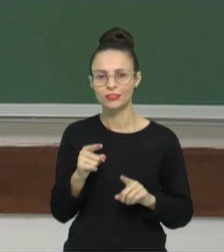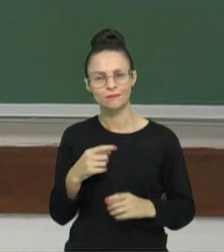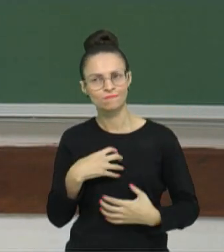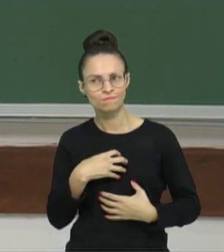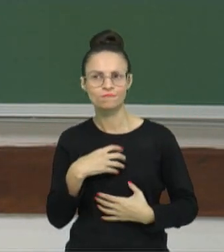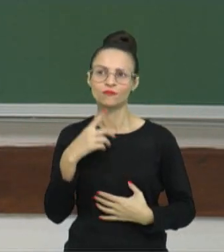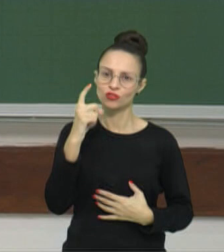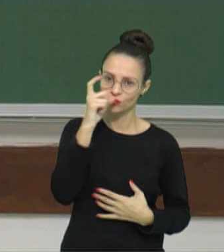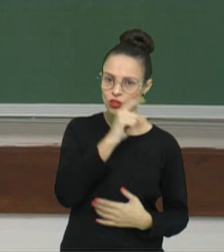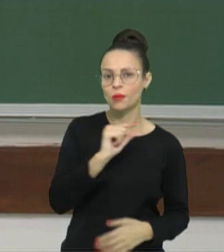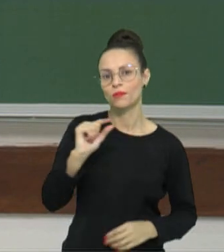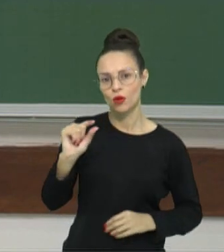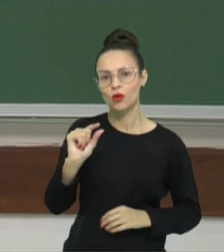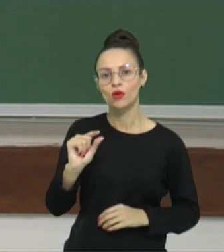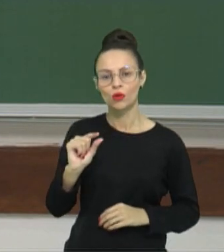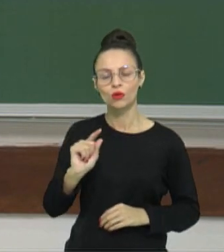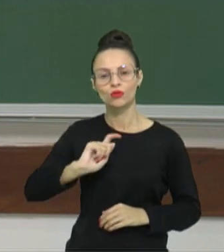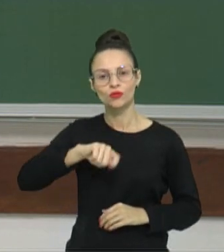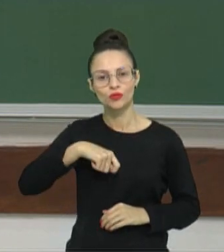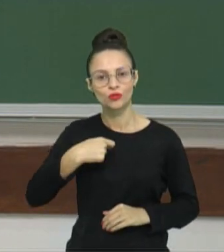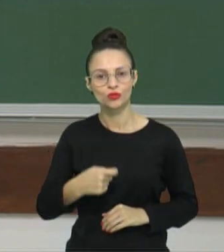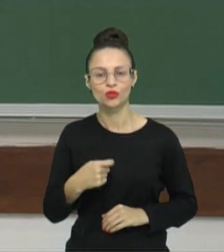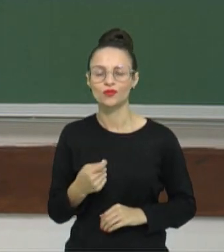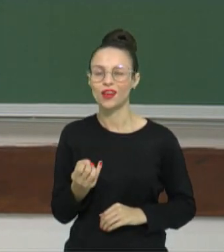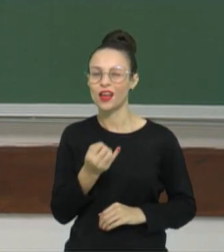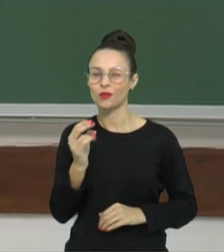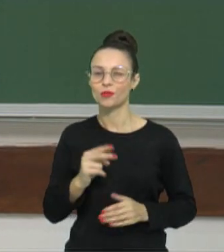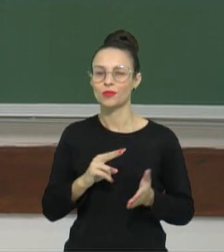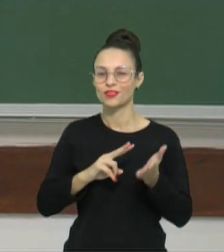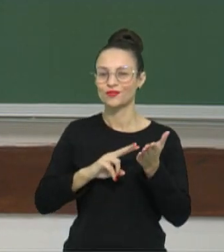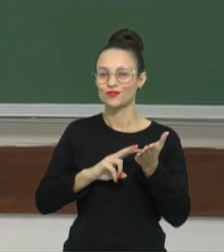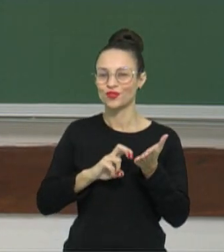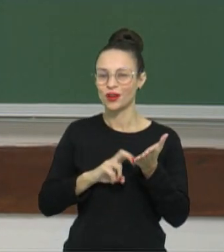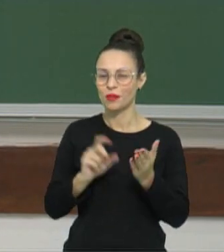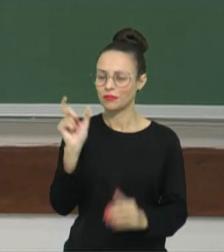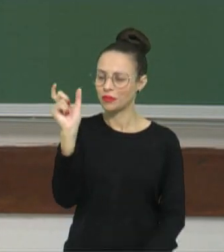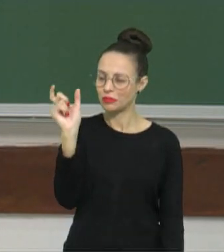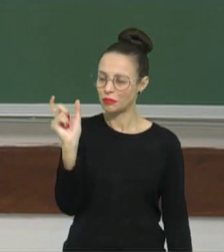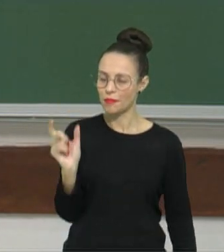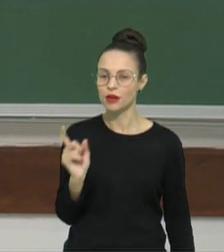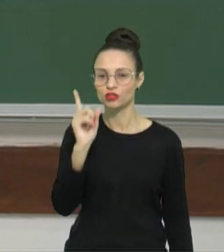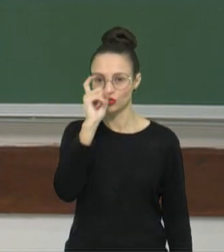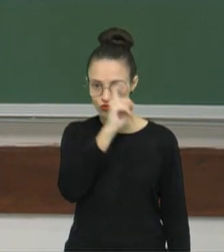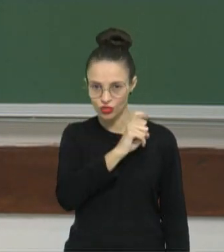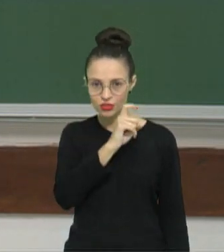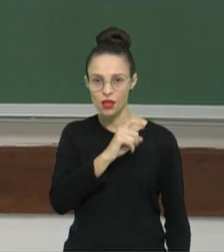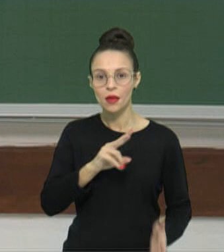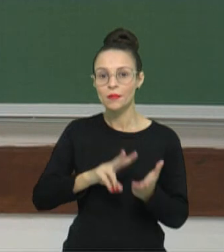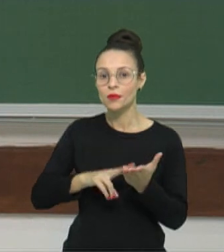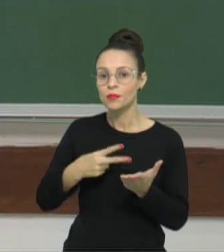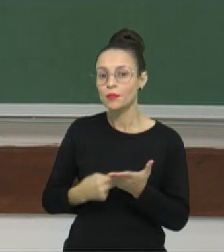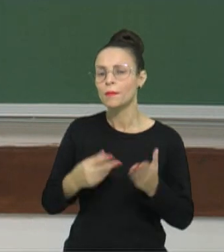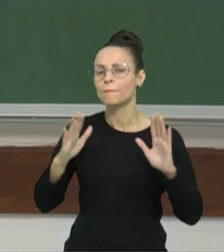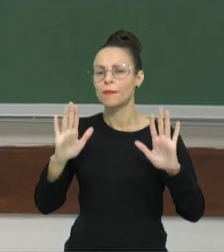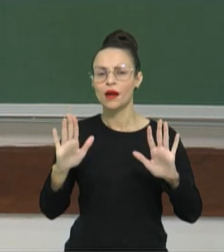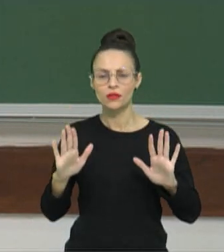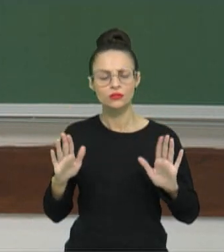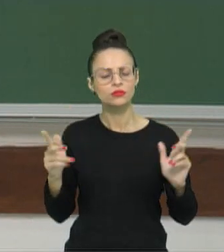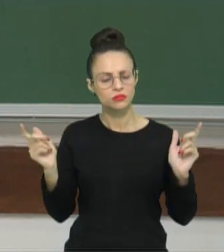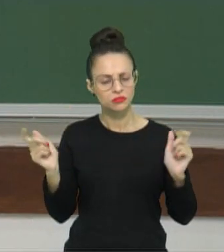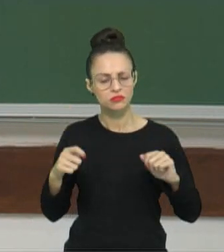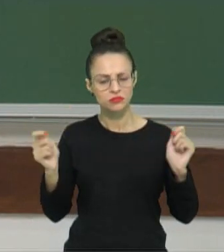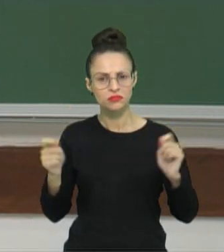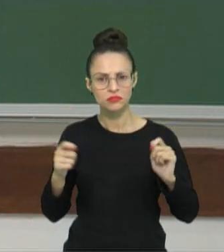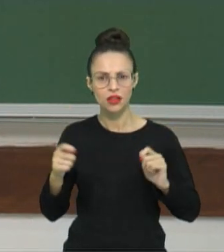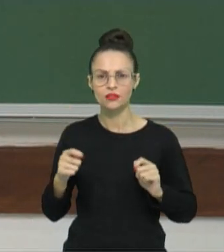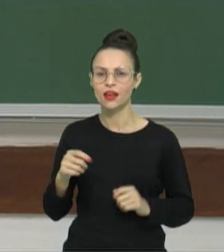dificuldade em relação a algumas palavras difíceis que geralmente se encontram nas traduções, mas nada que você não possa superar